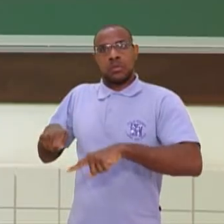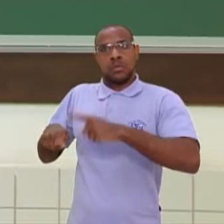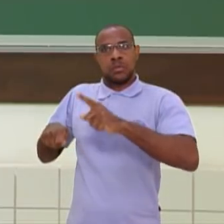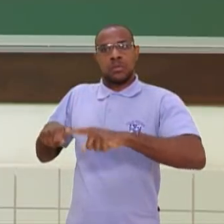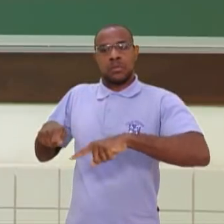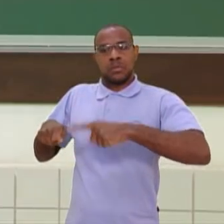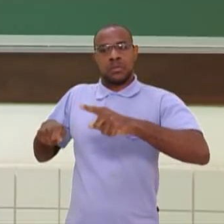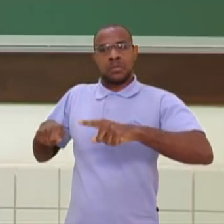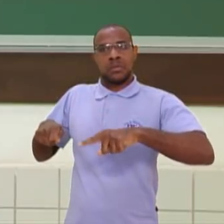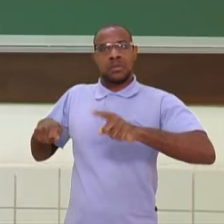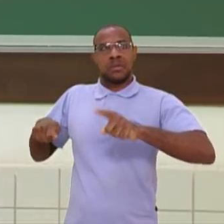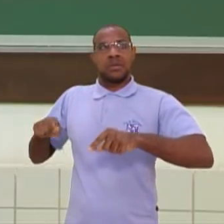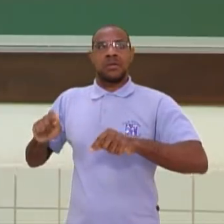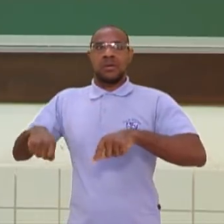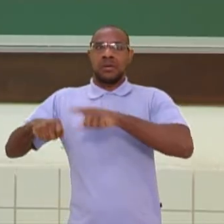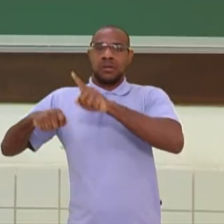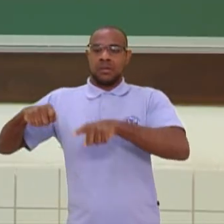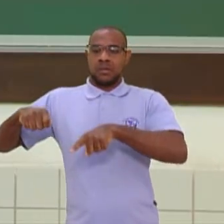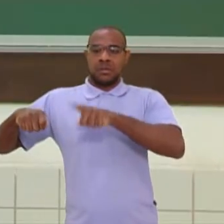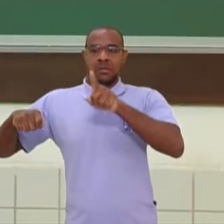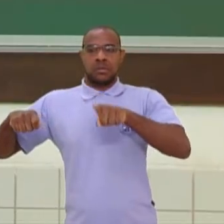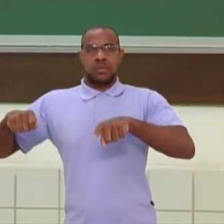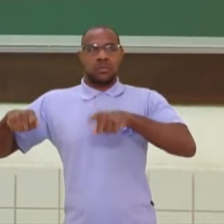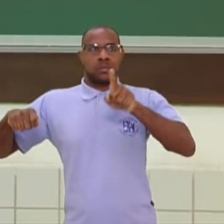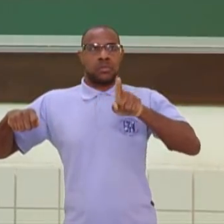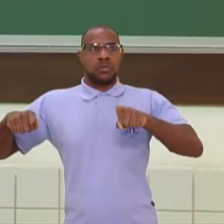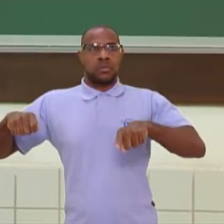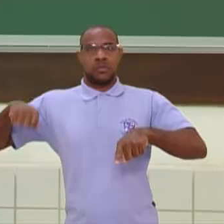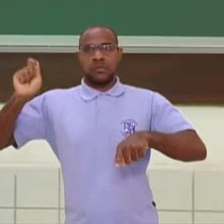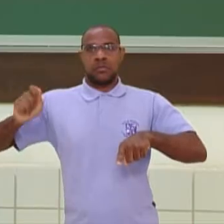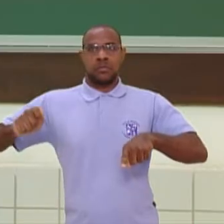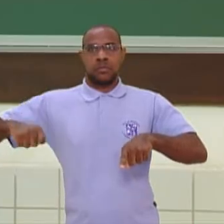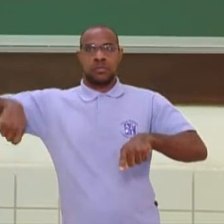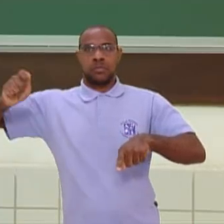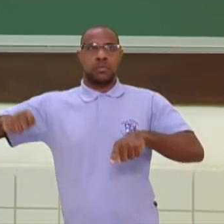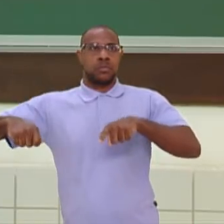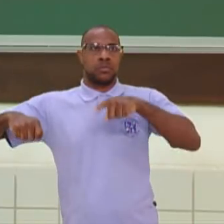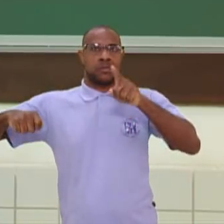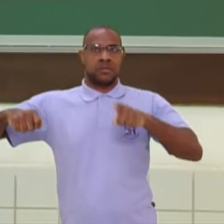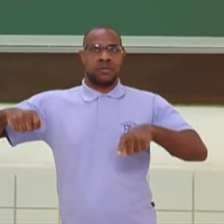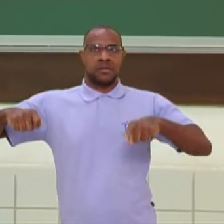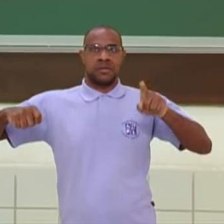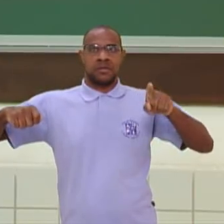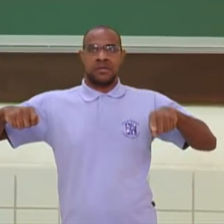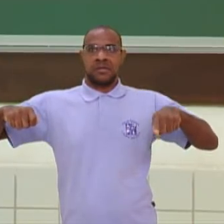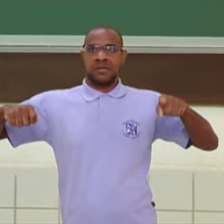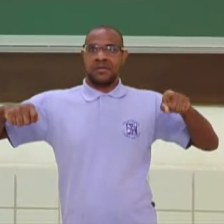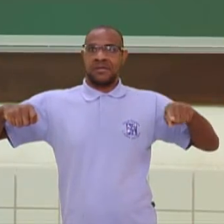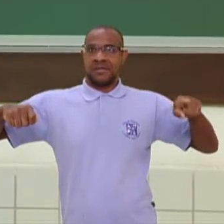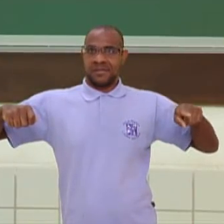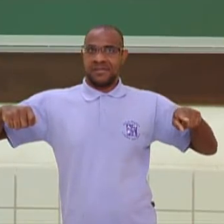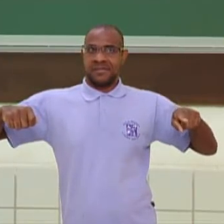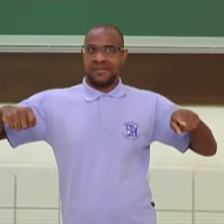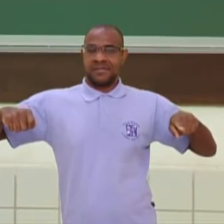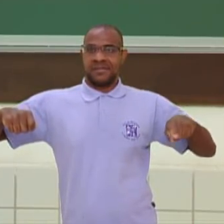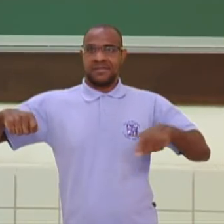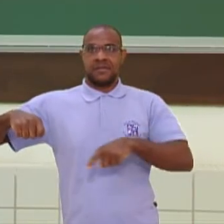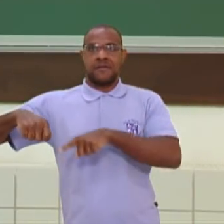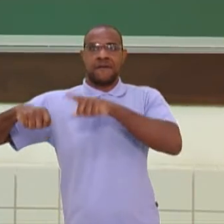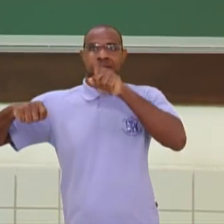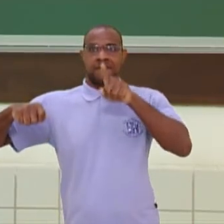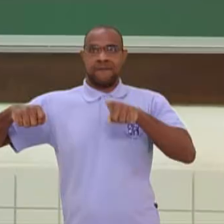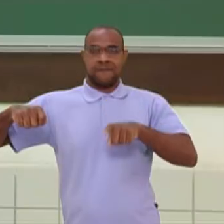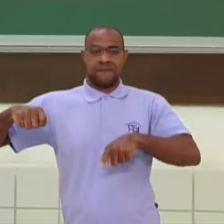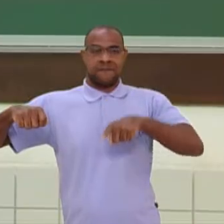esticada. Então eu vou representar desse jeito. Fiz essa movimentação vertical da corda, certo? O sentido de deslocamento